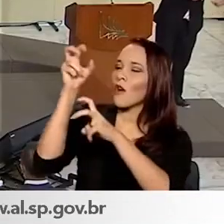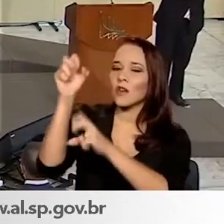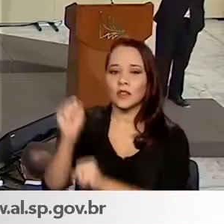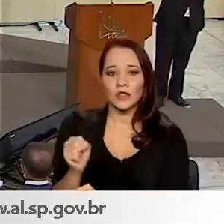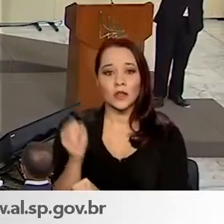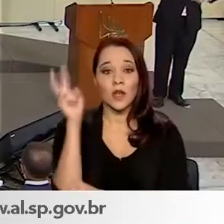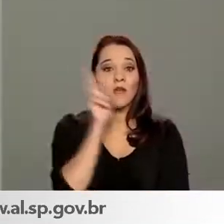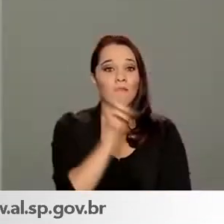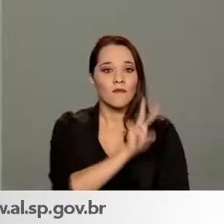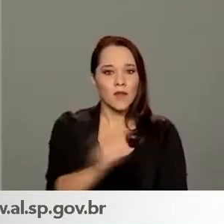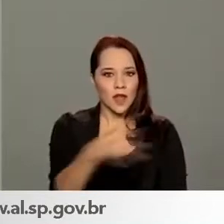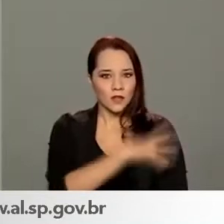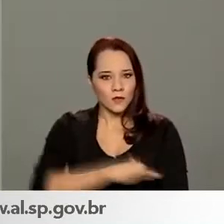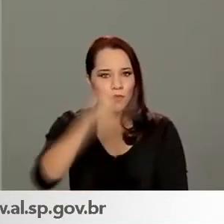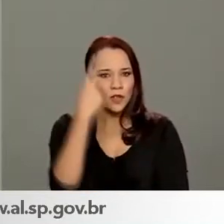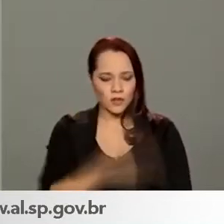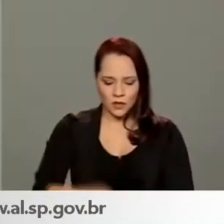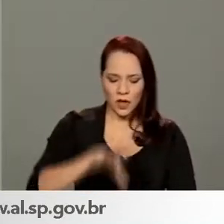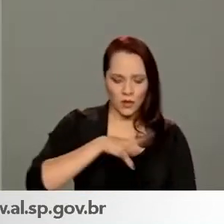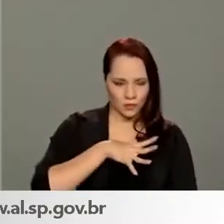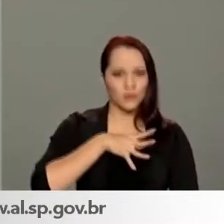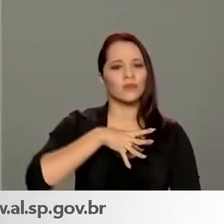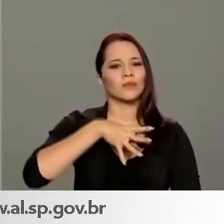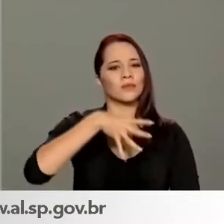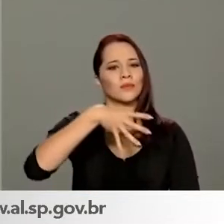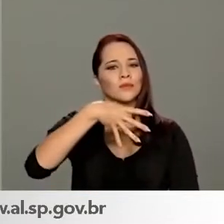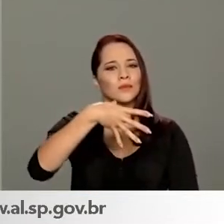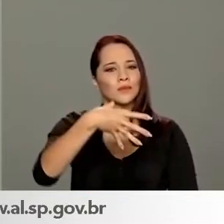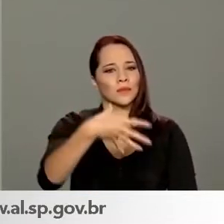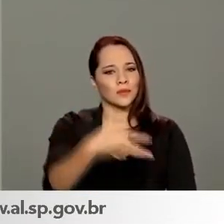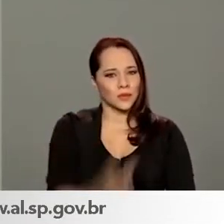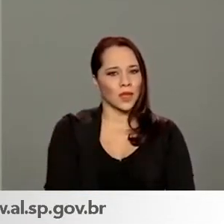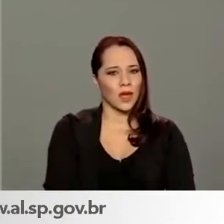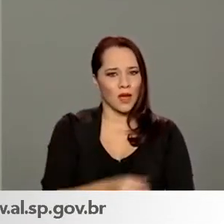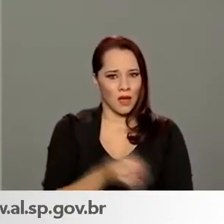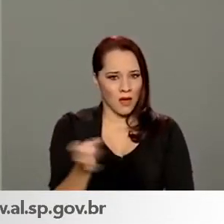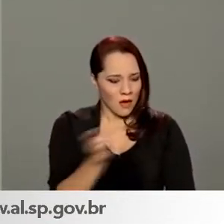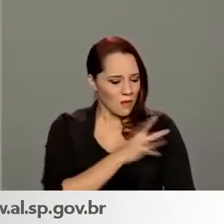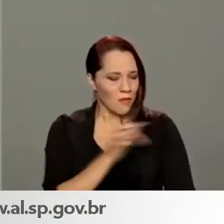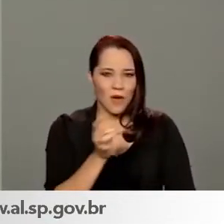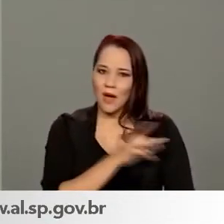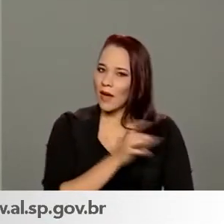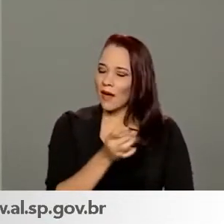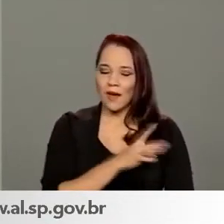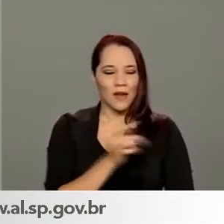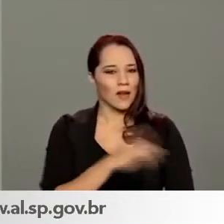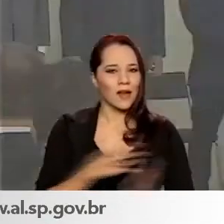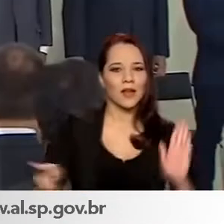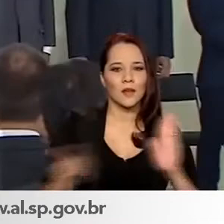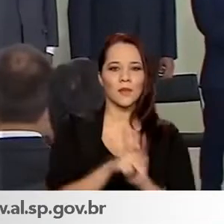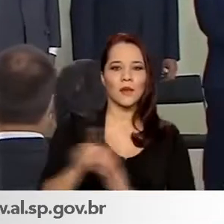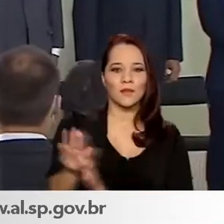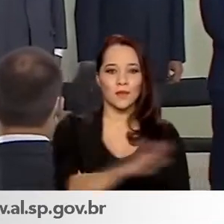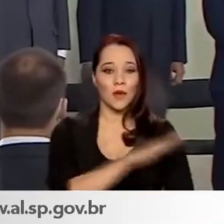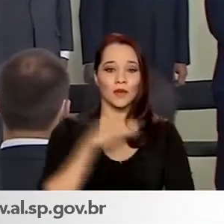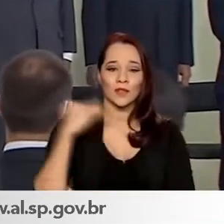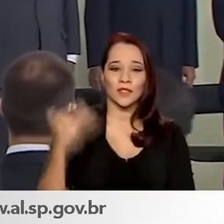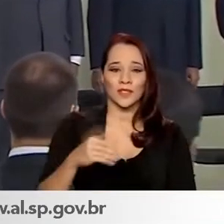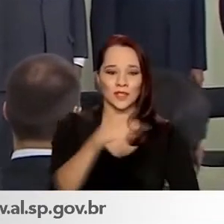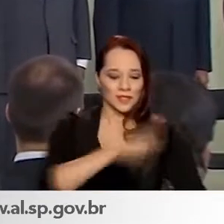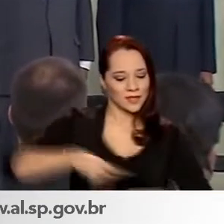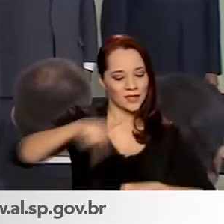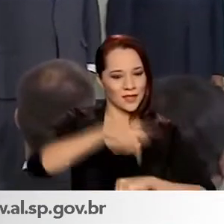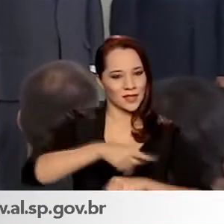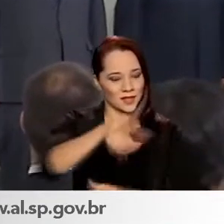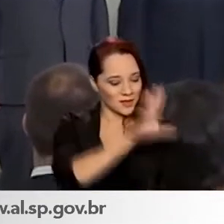que se substituirá a Minha Casa Minha Vida, implementada em 2009 pelo ex-presidente Luiz Inácio Lula da Silva. Pois